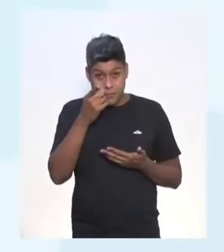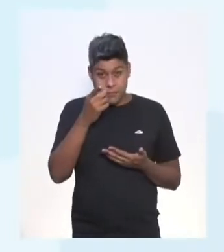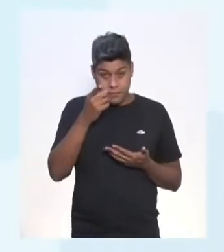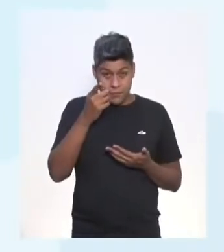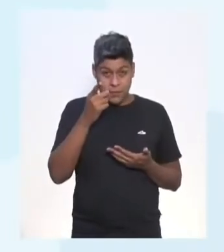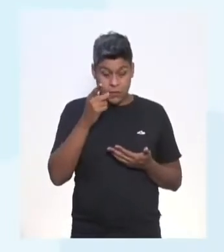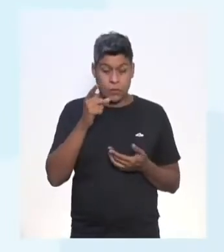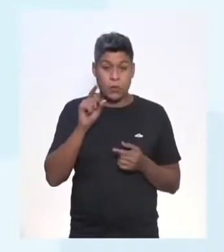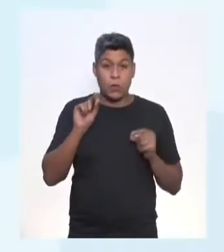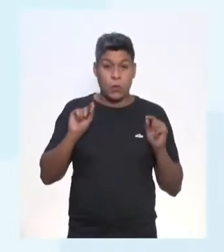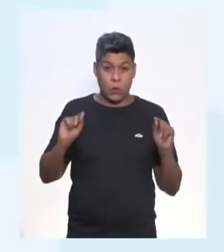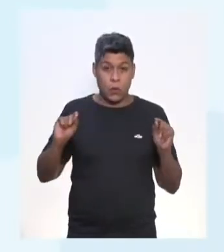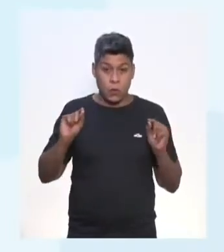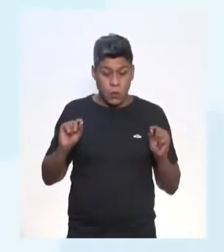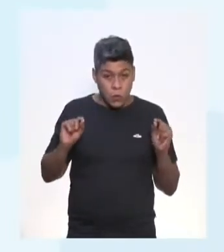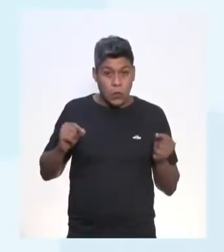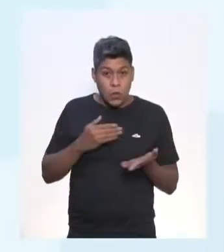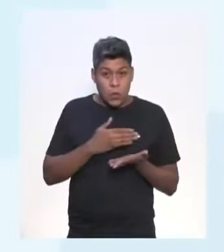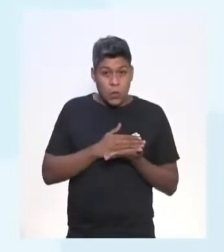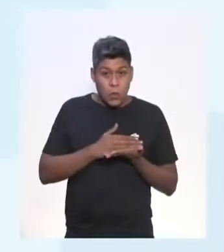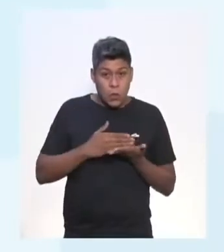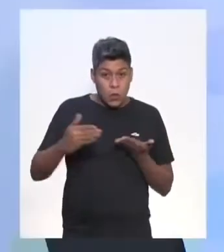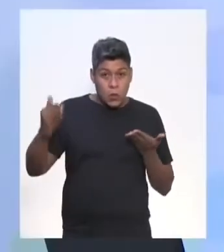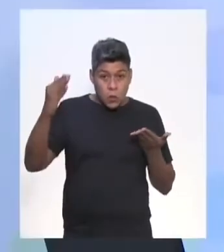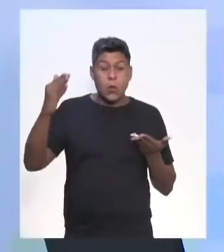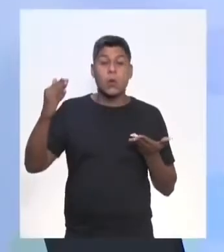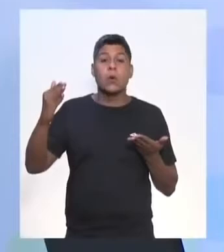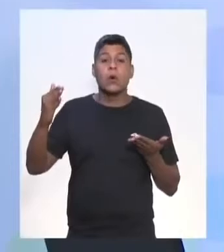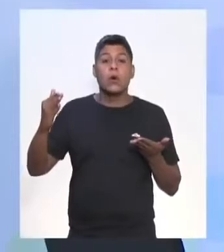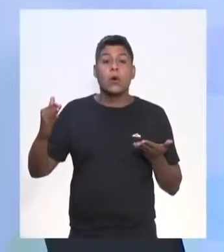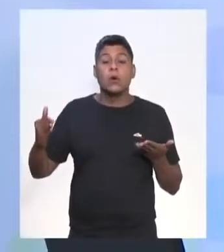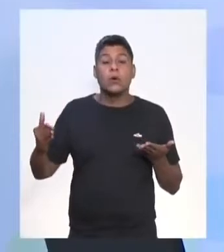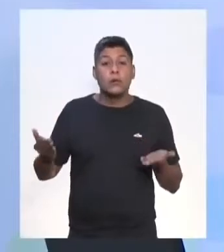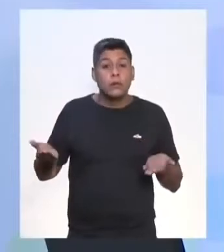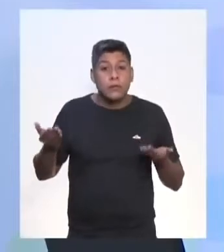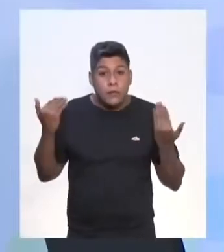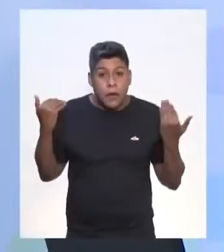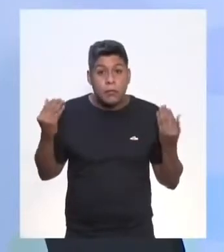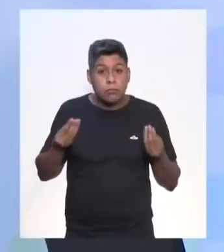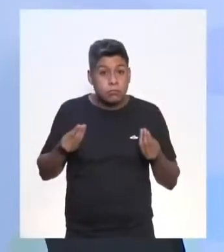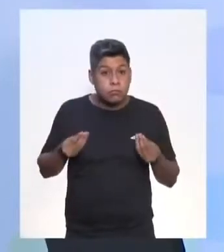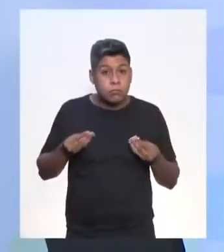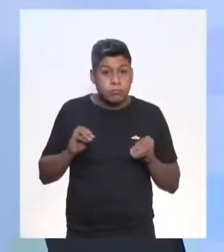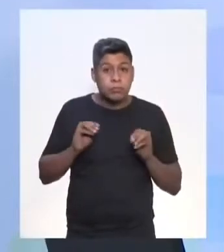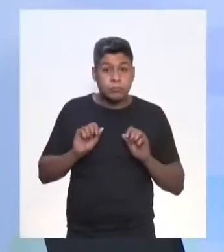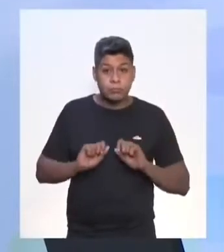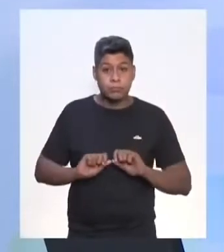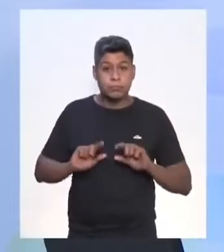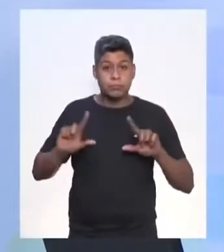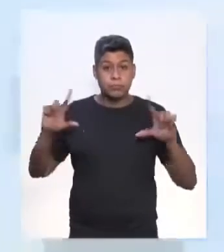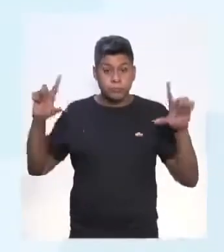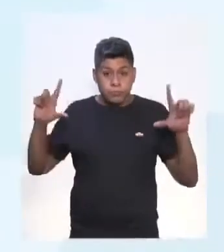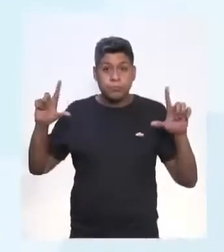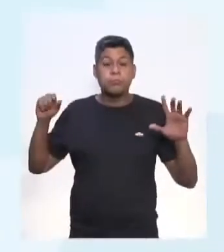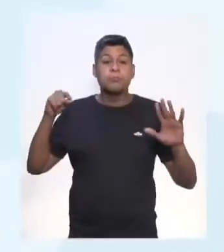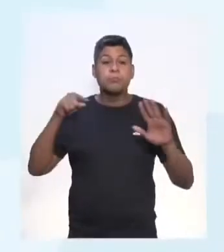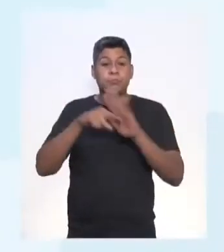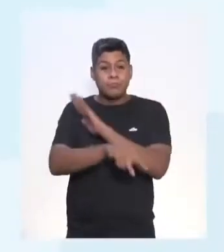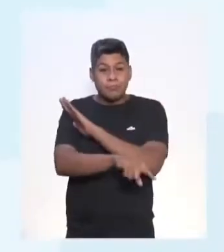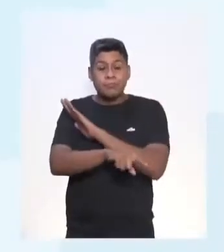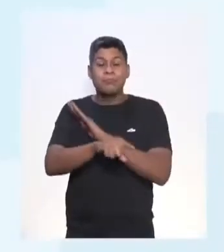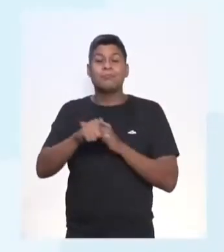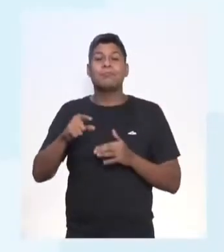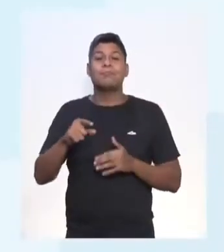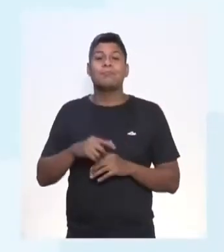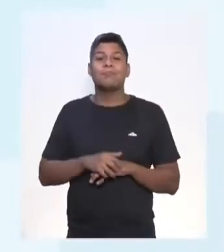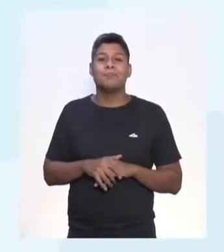vocês irem já esquentando os motores, já vamos colocar na tela para vocês a questão